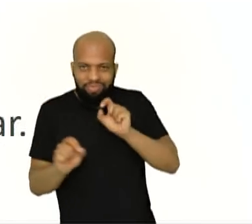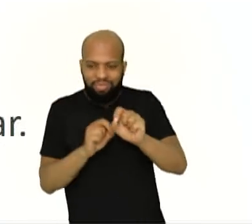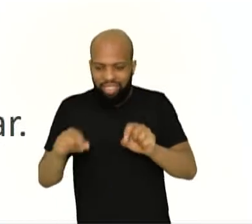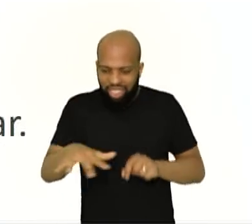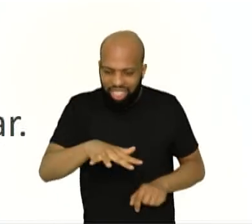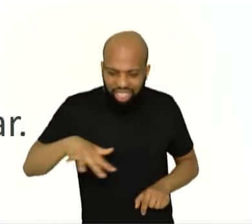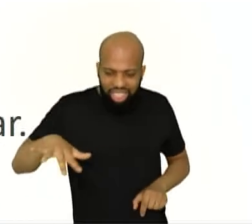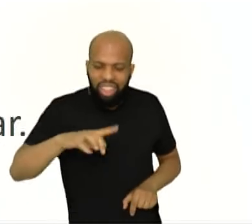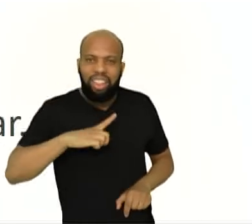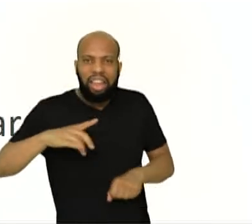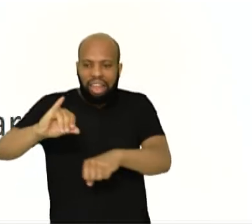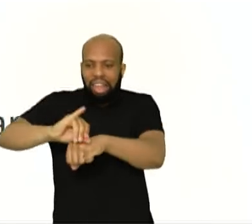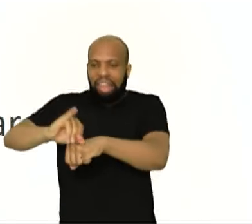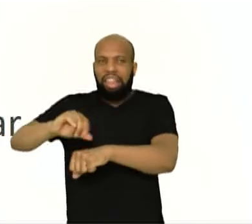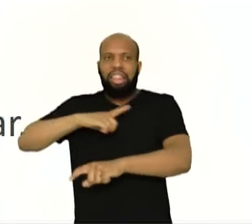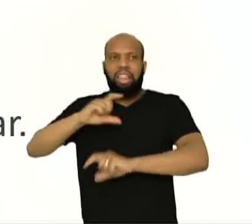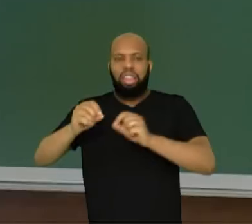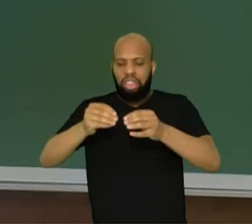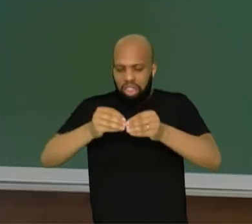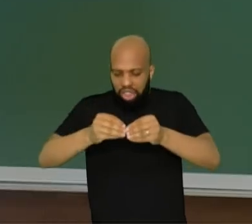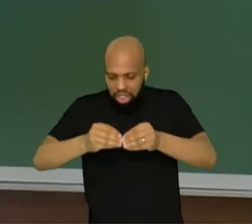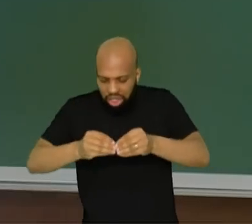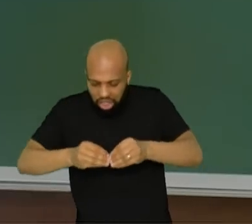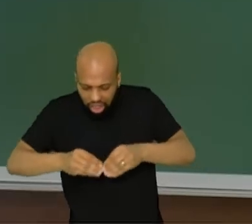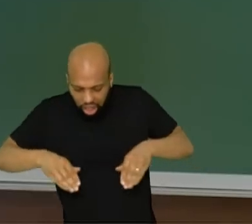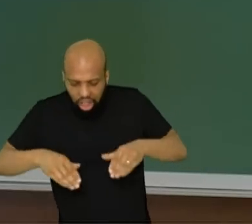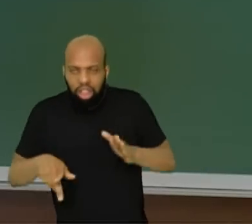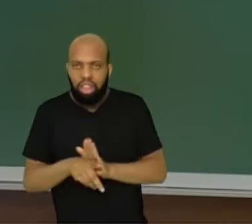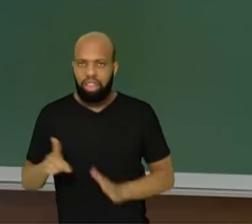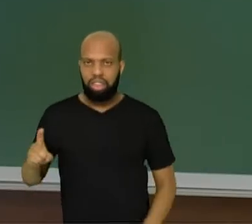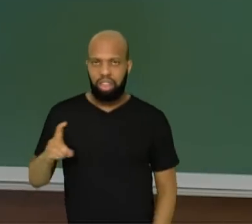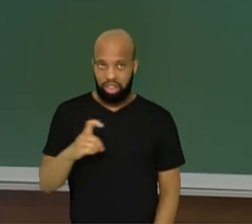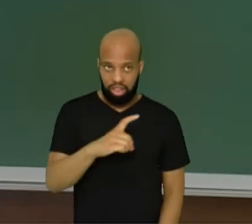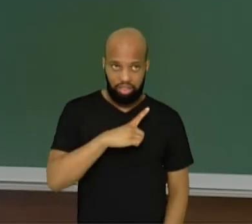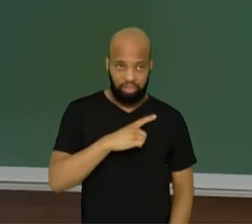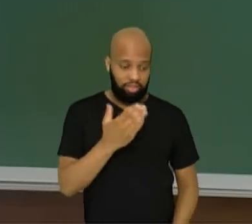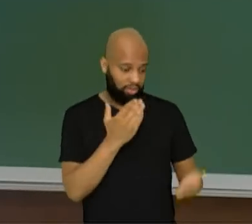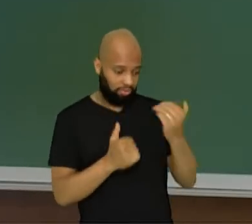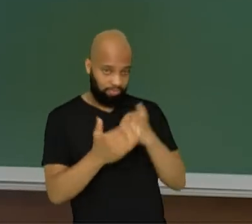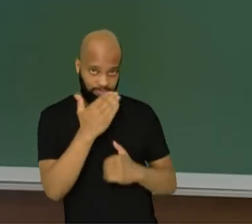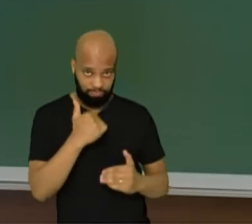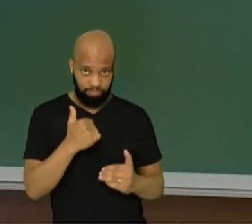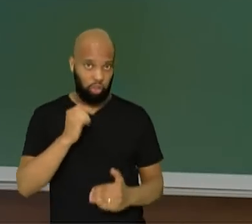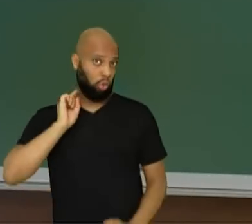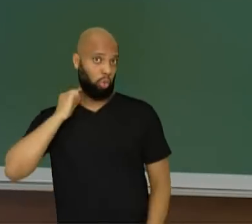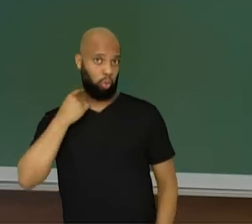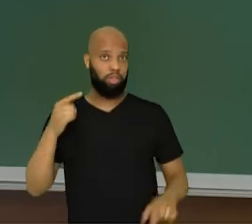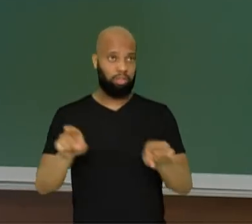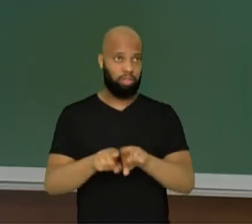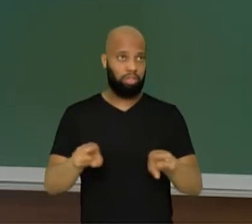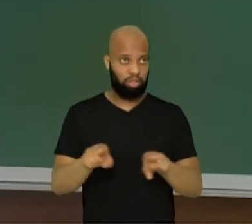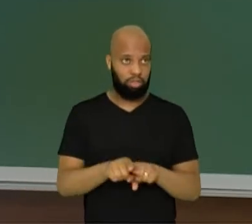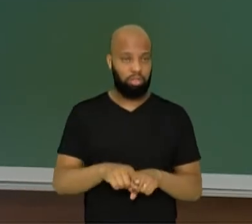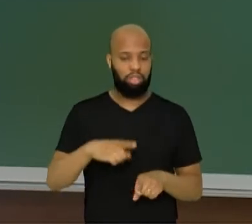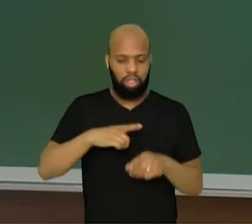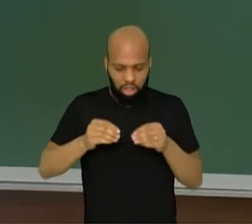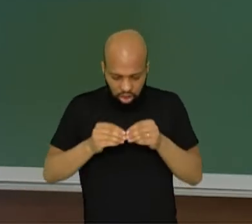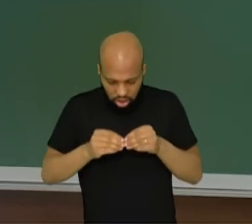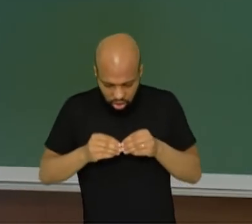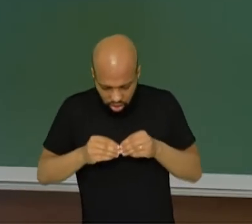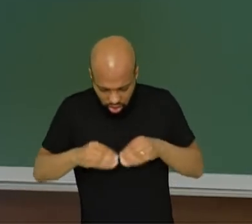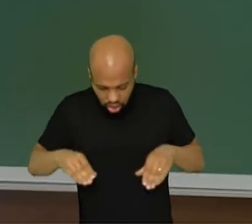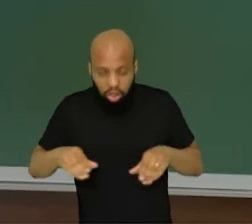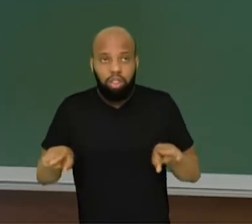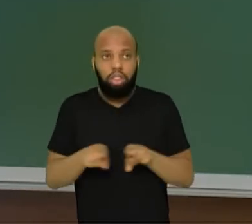com objetos que têm os ovos deste verme. Ingestão de alimentos com esses ovos ou